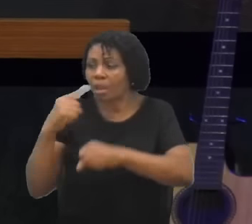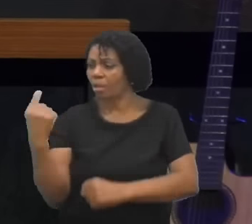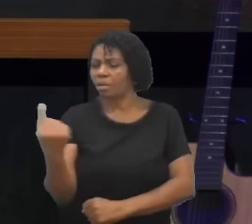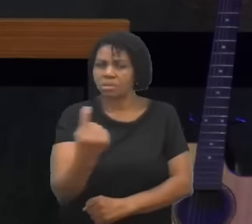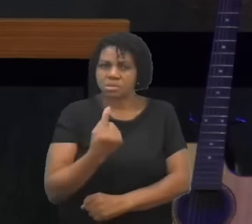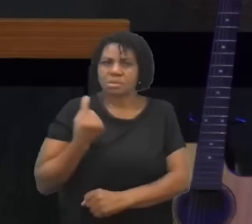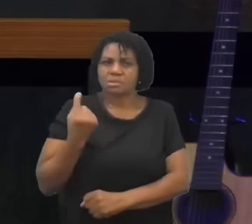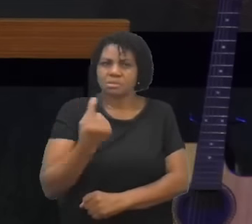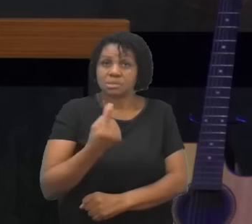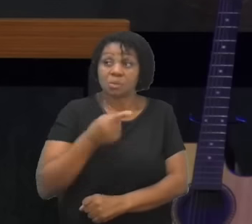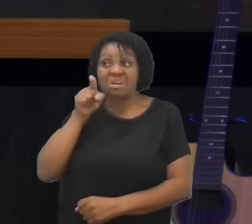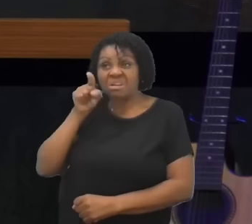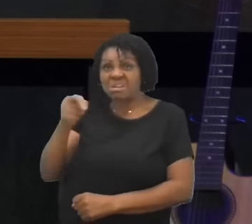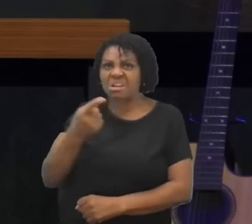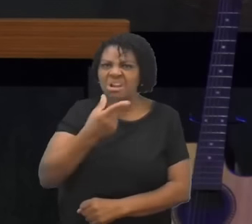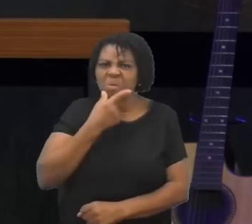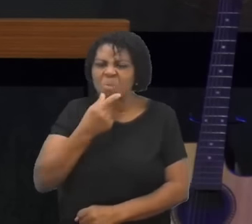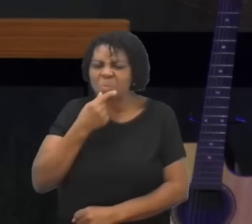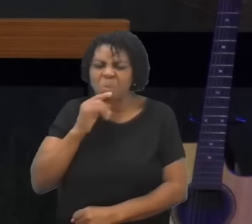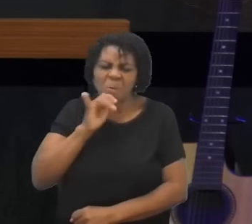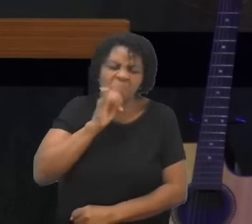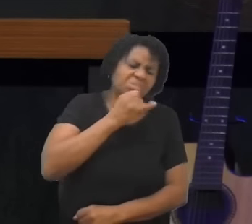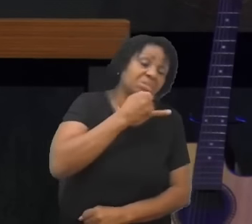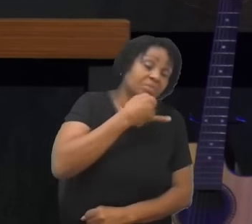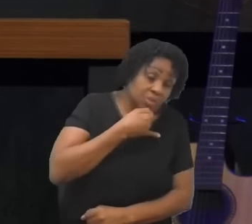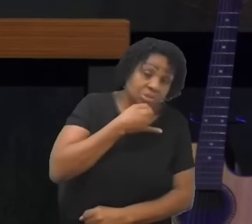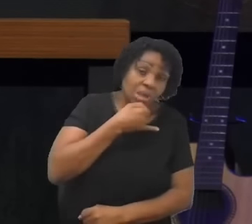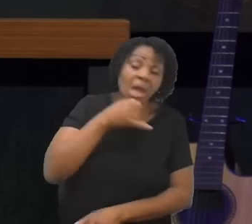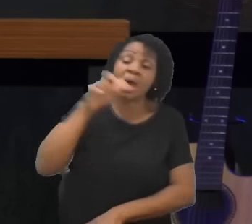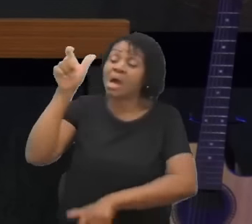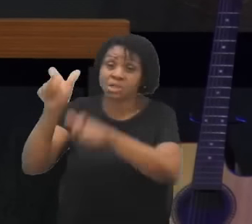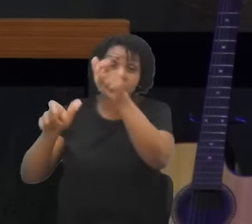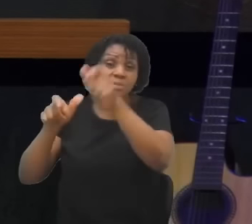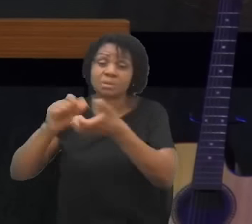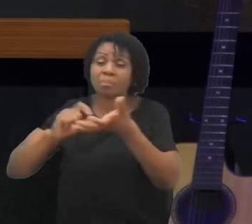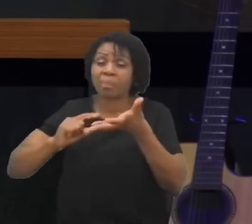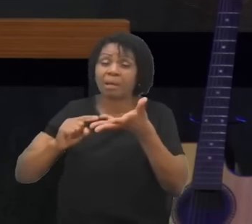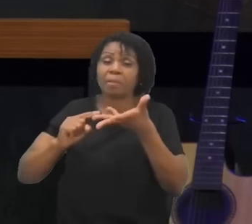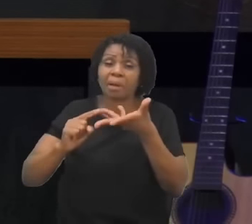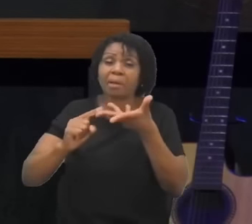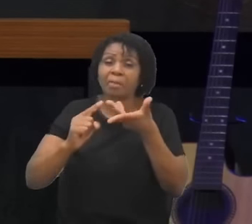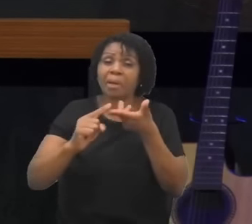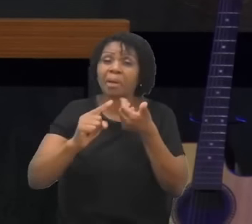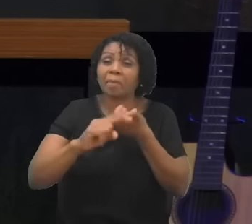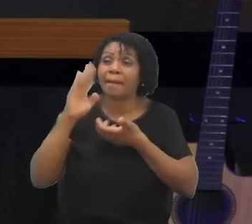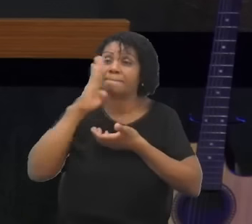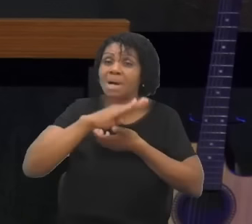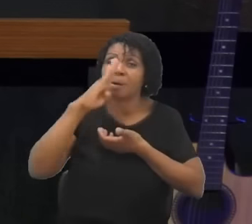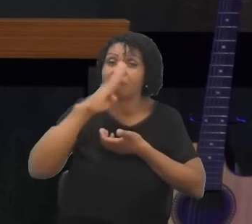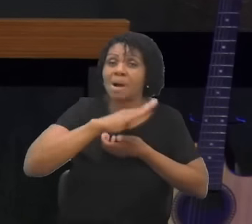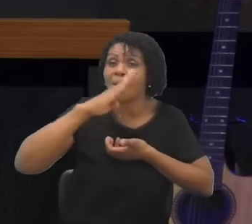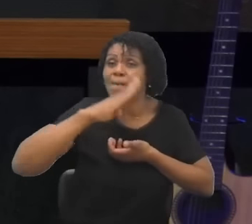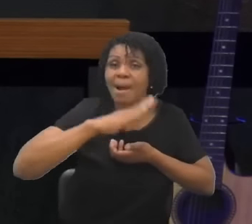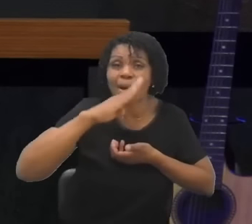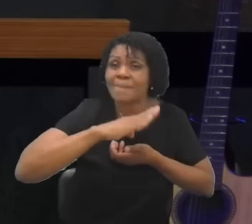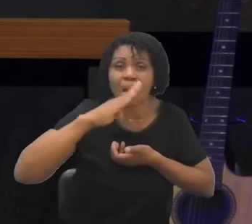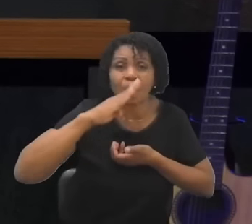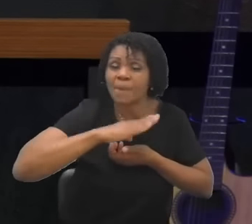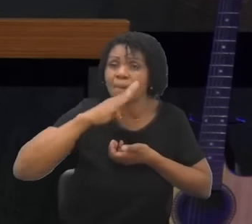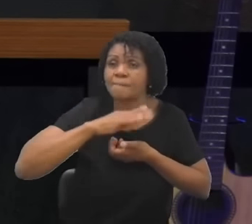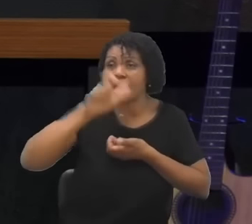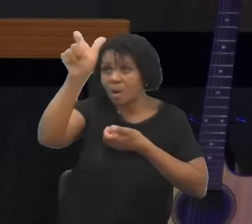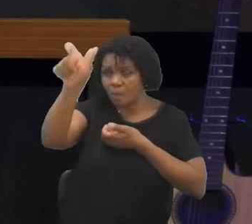solitário, ele é um homem infeliz. Aí as pessoas ficariam te falando tudo que... Ele não era conhecido como gadareno,